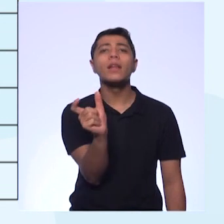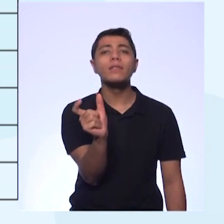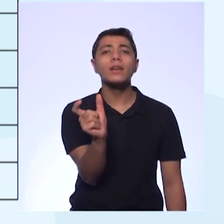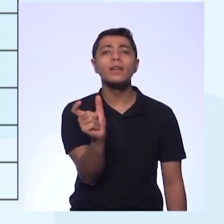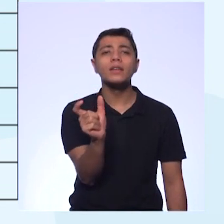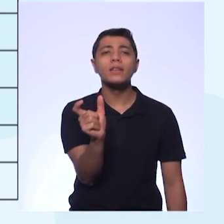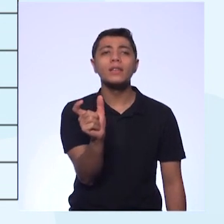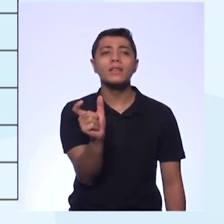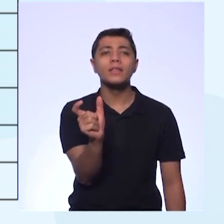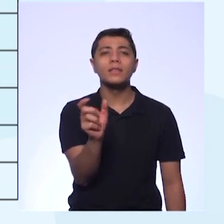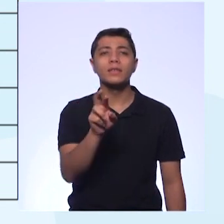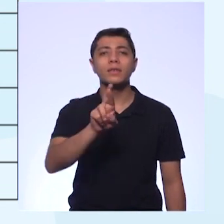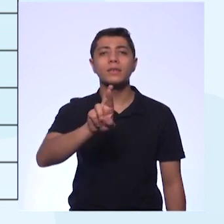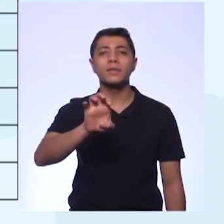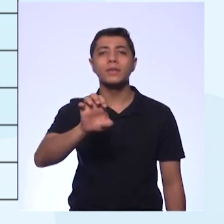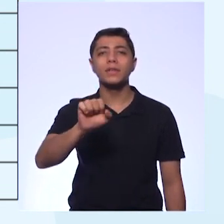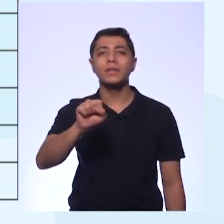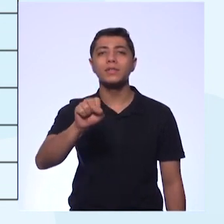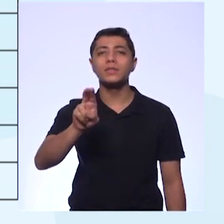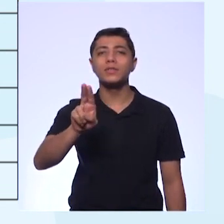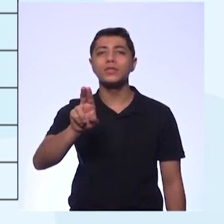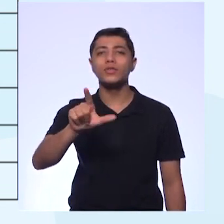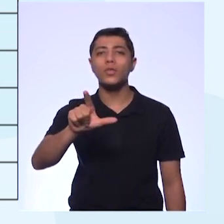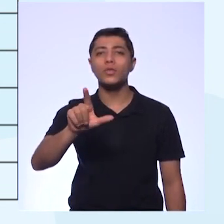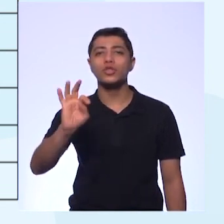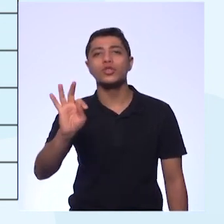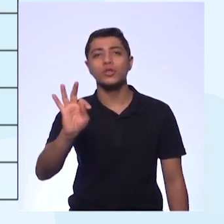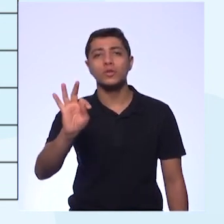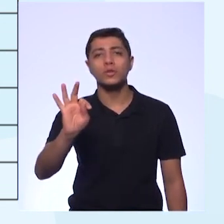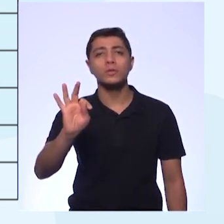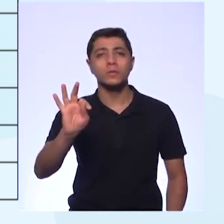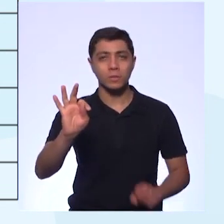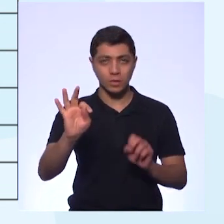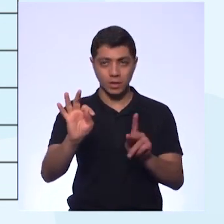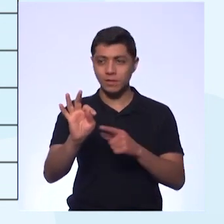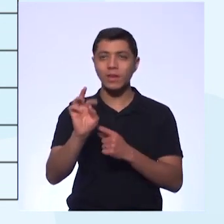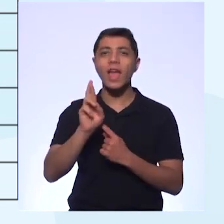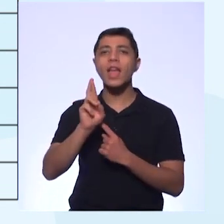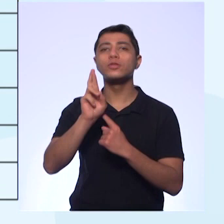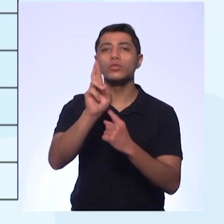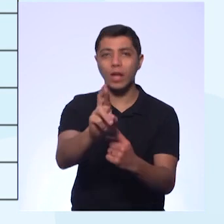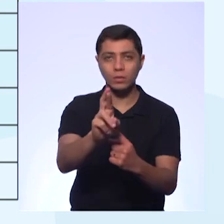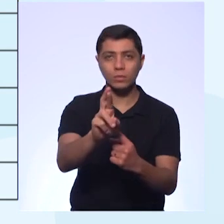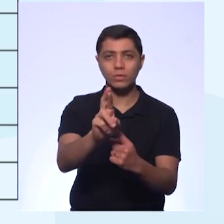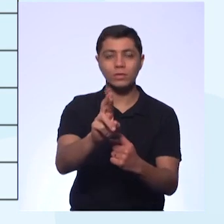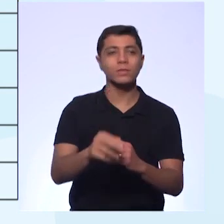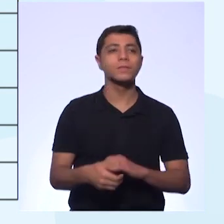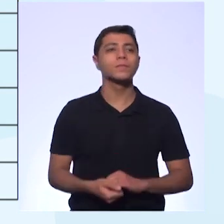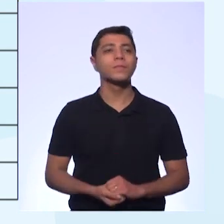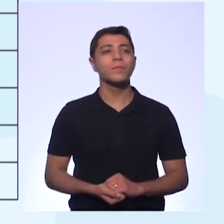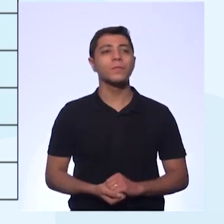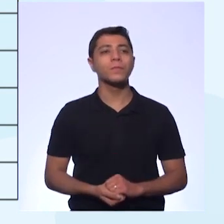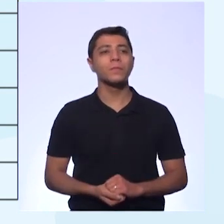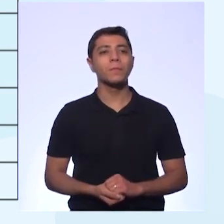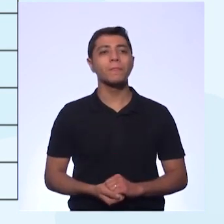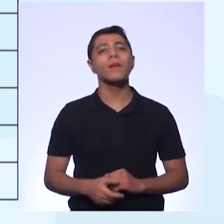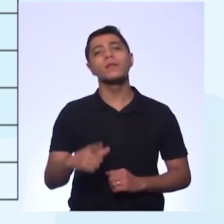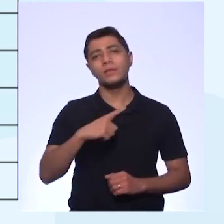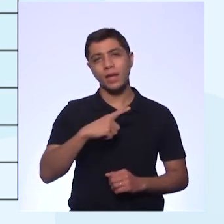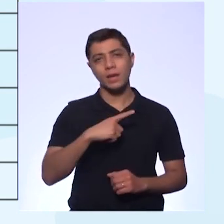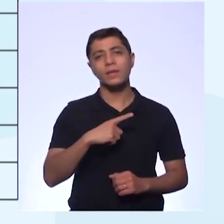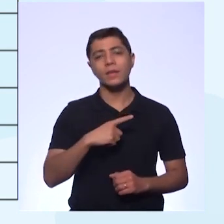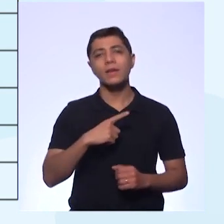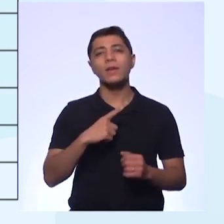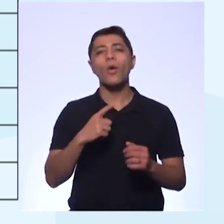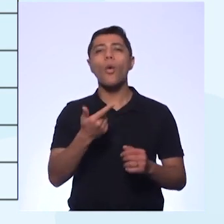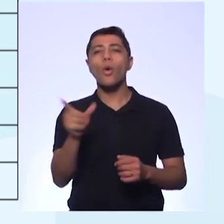resultado? Result. Result. Então, a gente tem o result. O result, você pode falar, tem um sinônimo para result aí, que é a letra E,